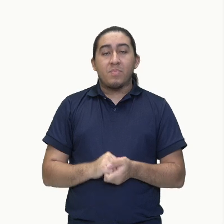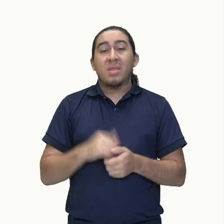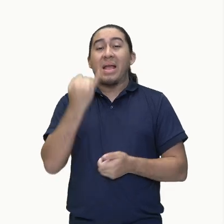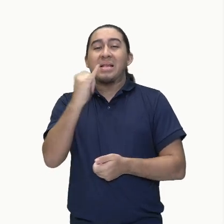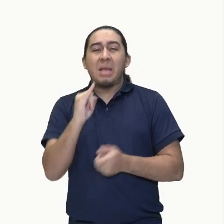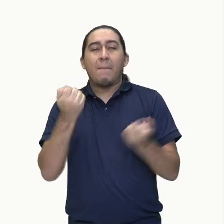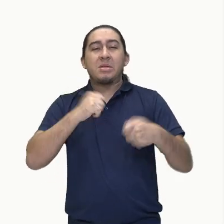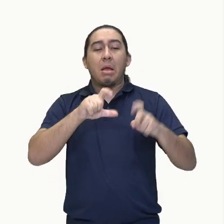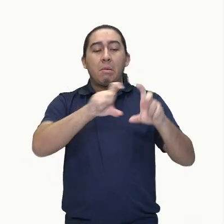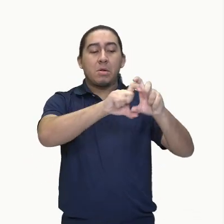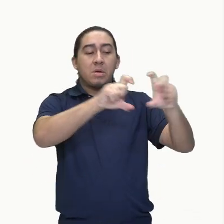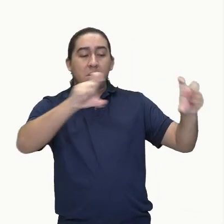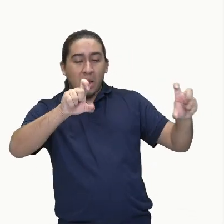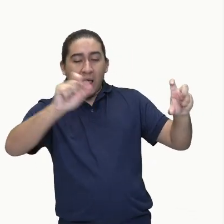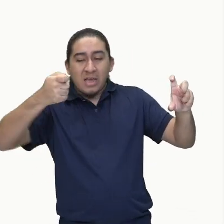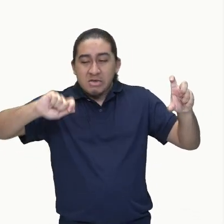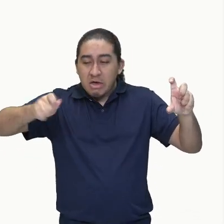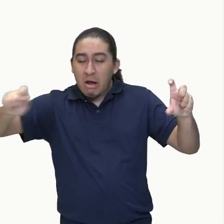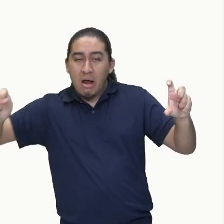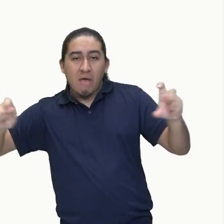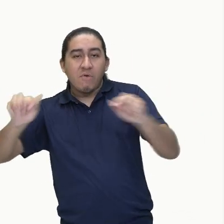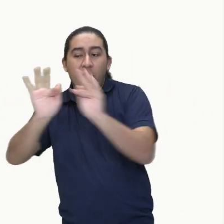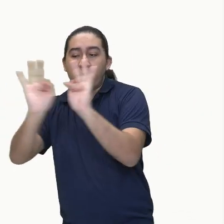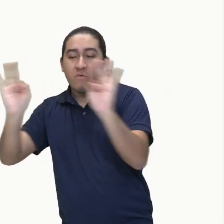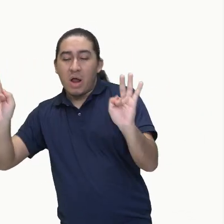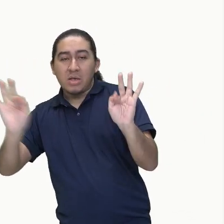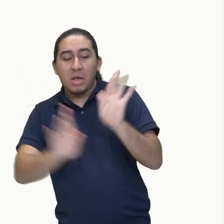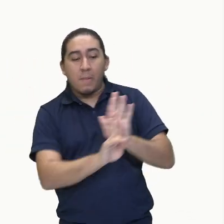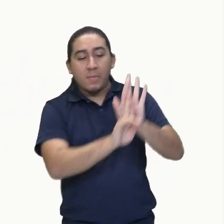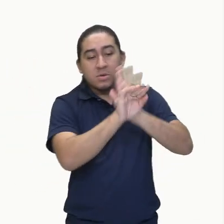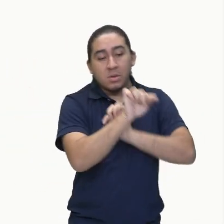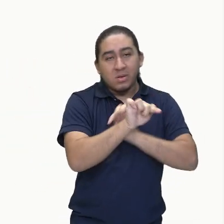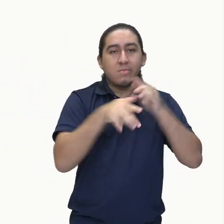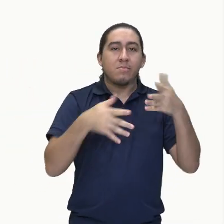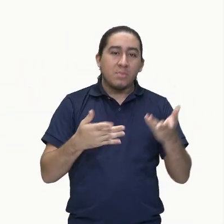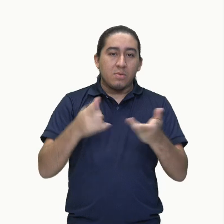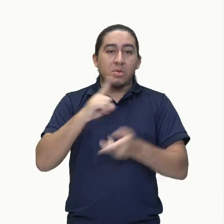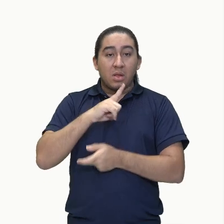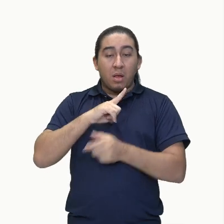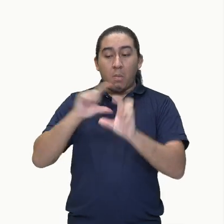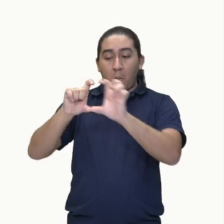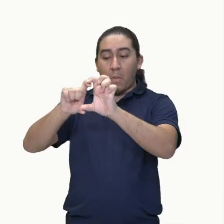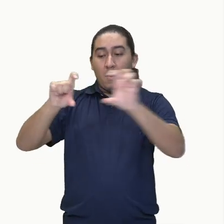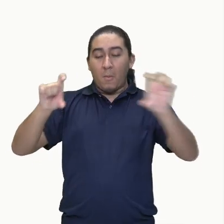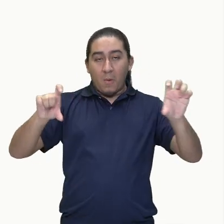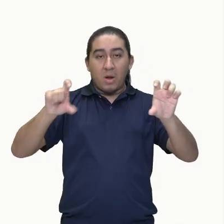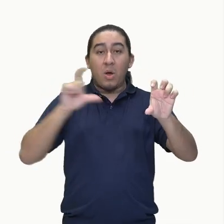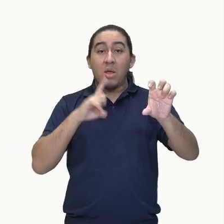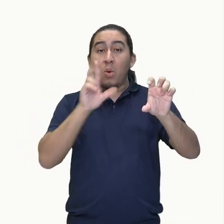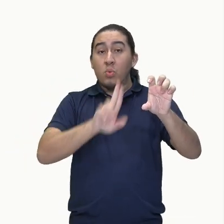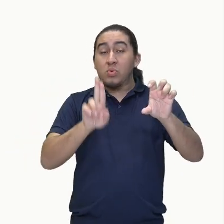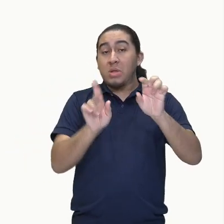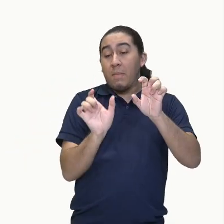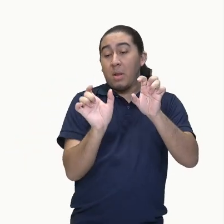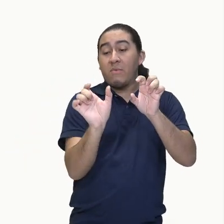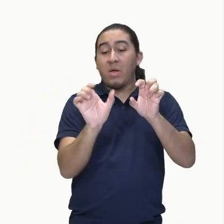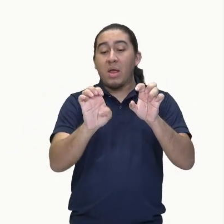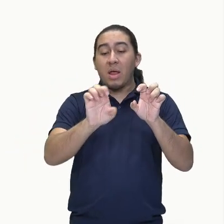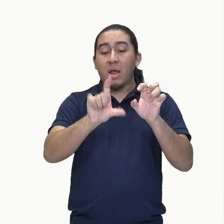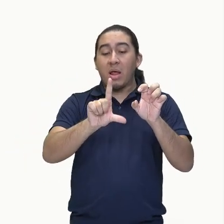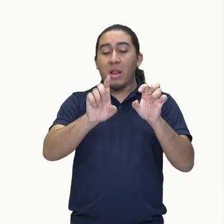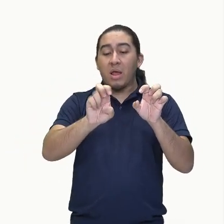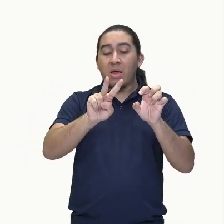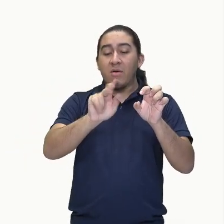falar o número cardinal, a palavra elevado e até a décima, a gente